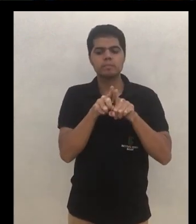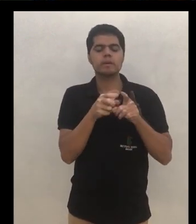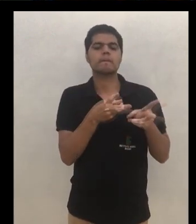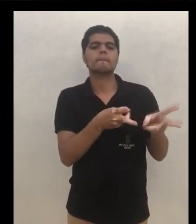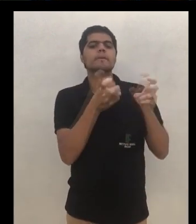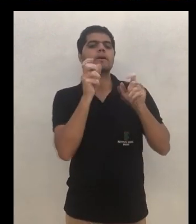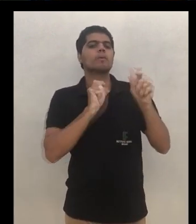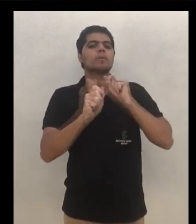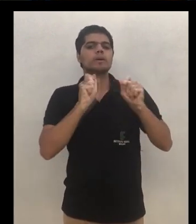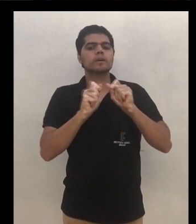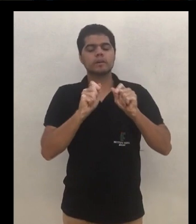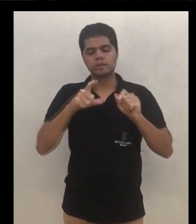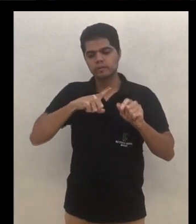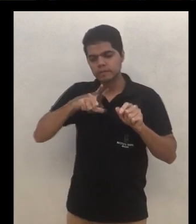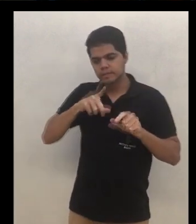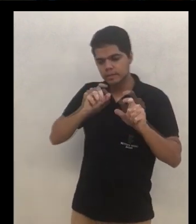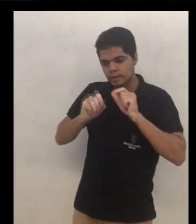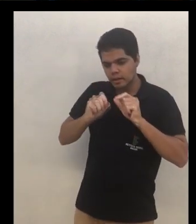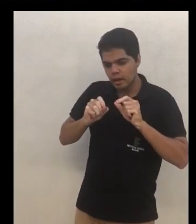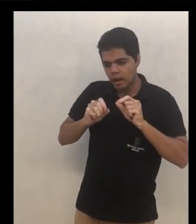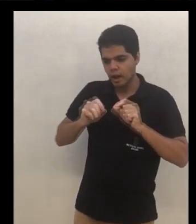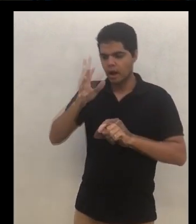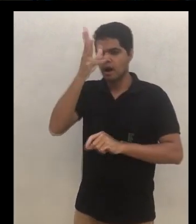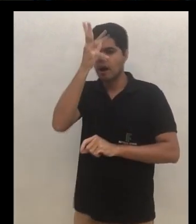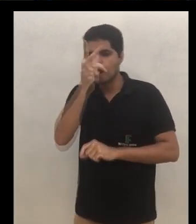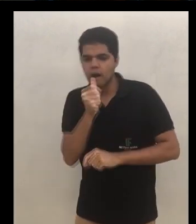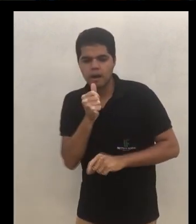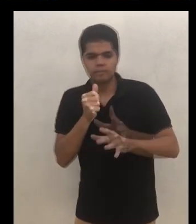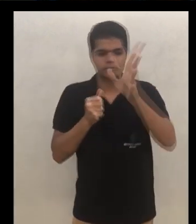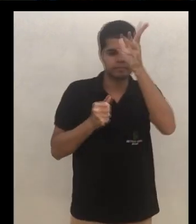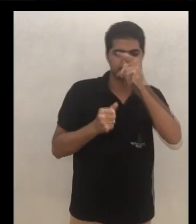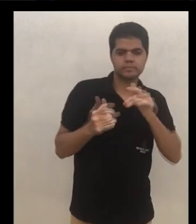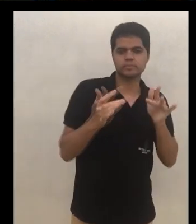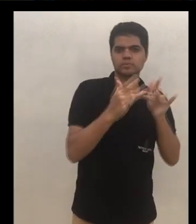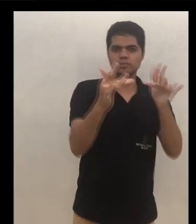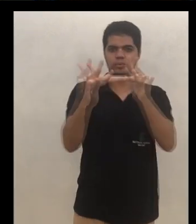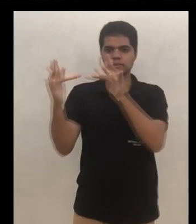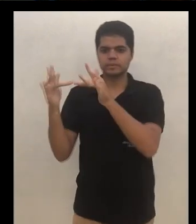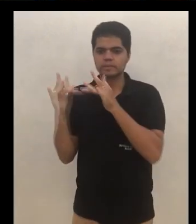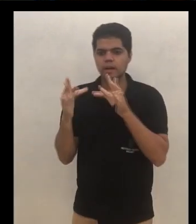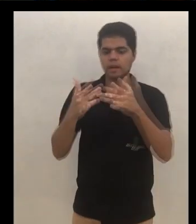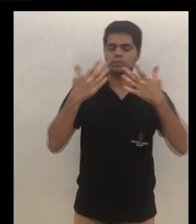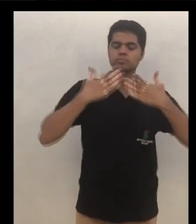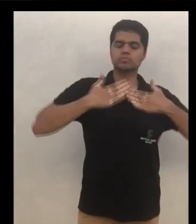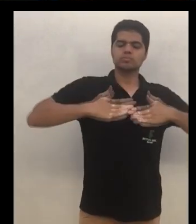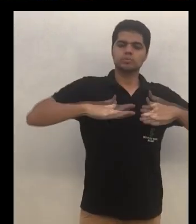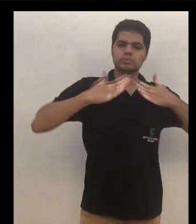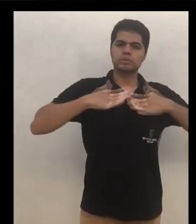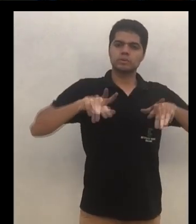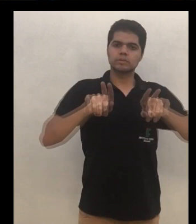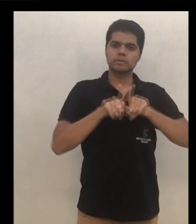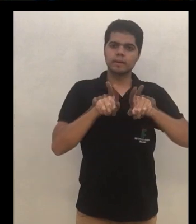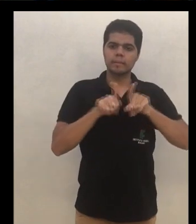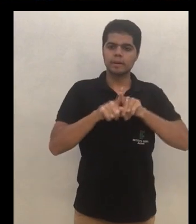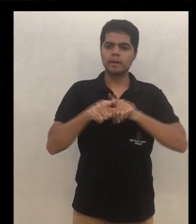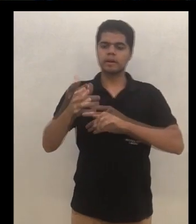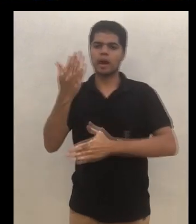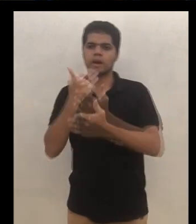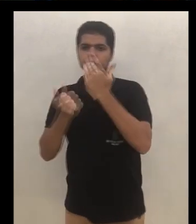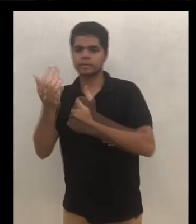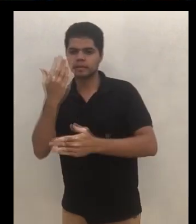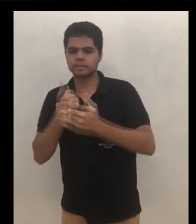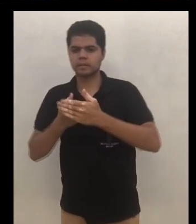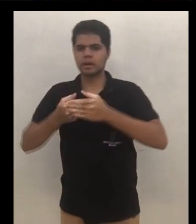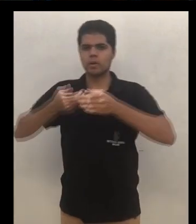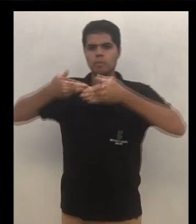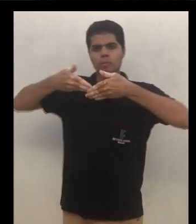animais assumir o seu comportamento, né, o seu contato físico, descanso, a parte de alimentação, reprodução,